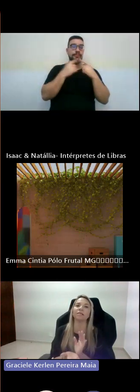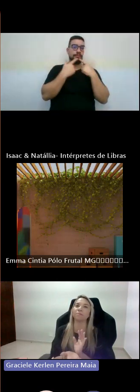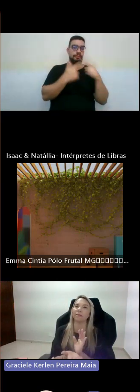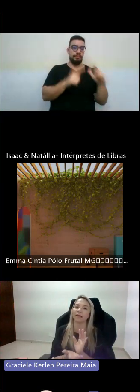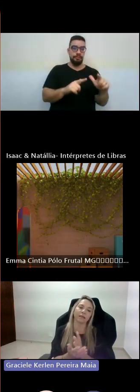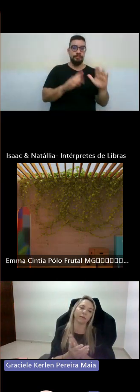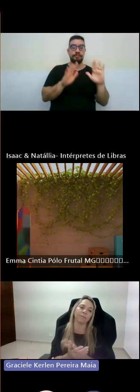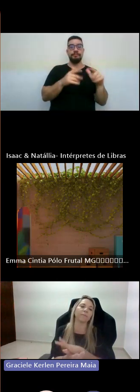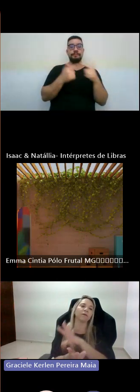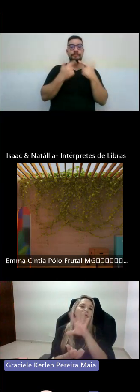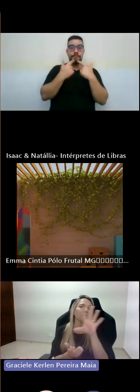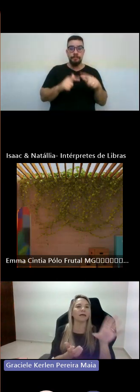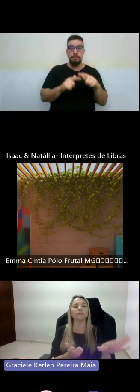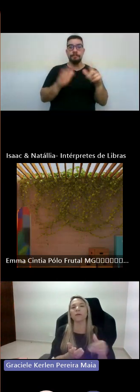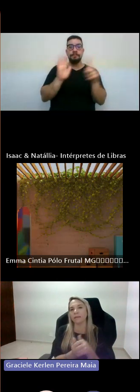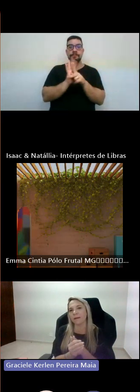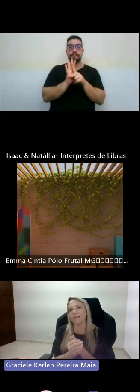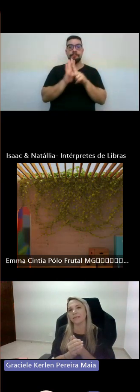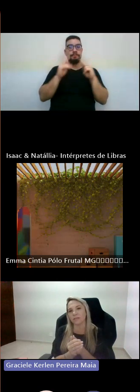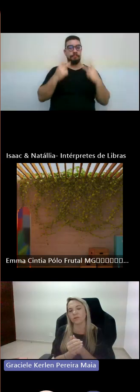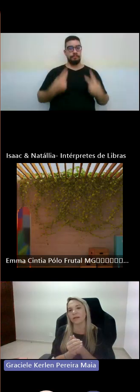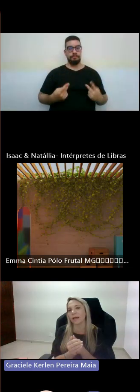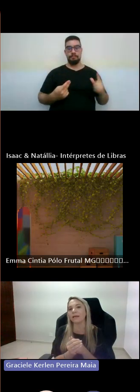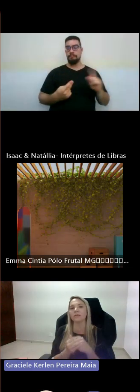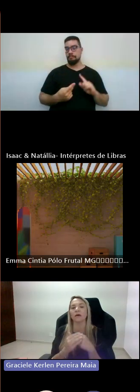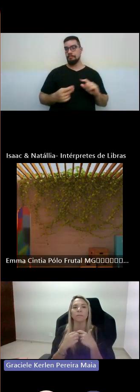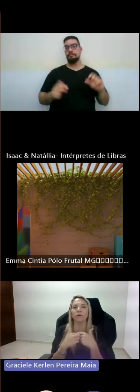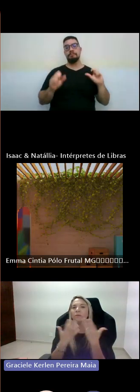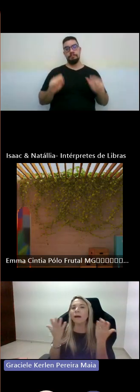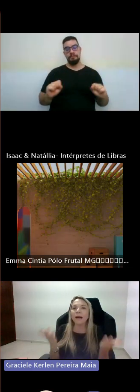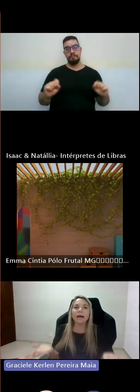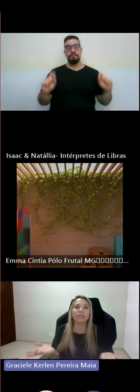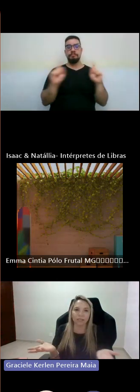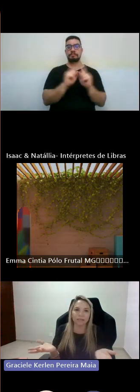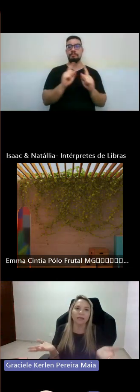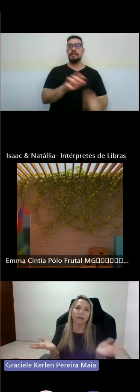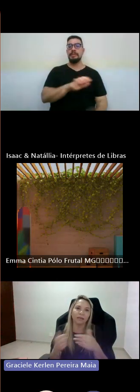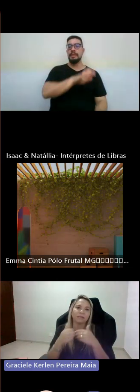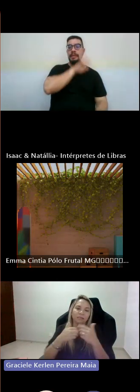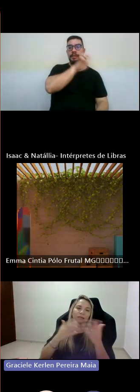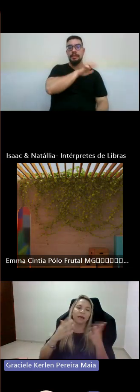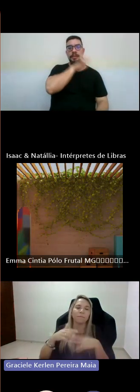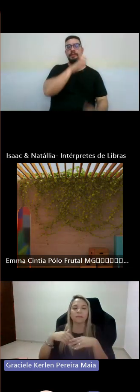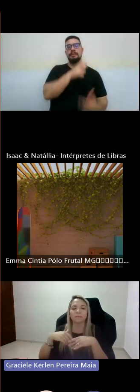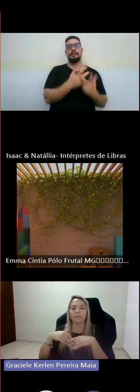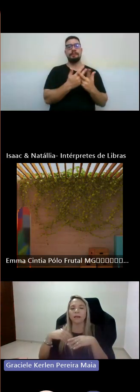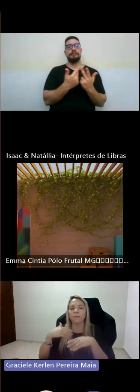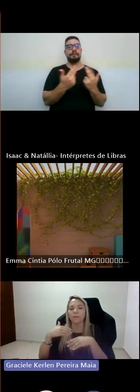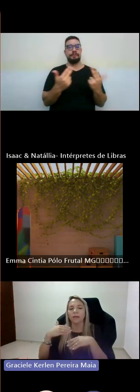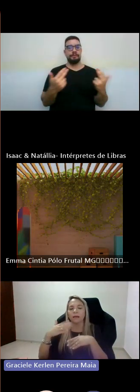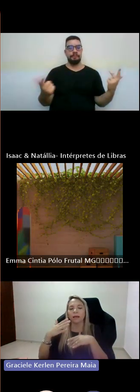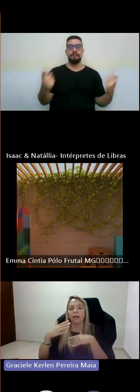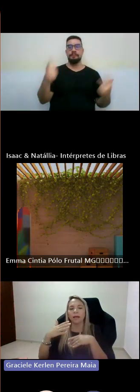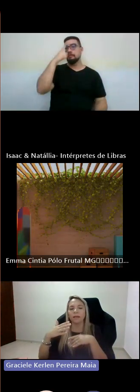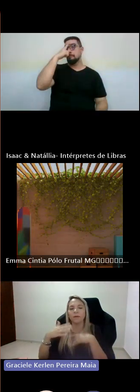humano, ela também pode ser usada por animais irracionais, por imagens, em si, né?